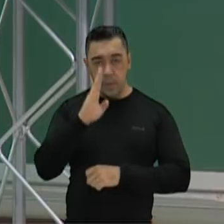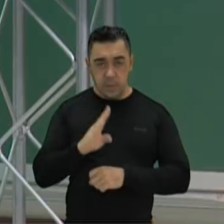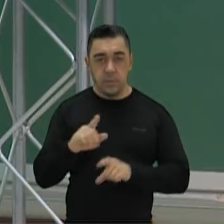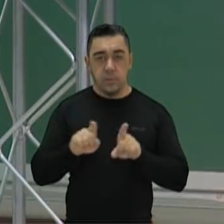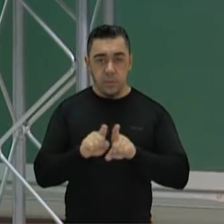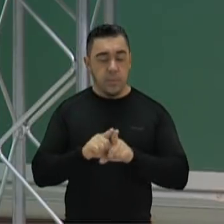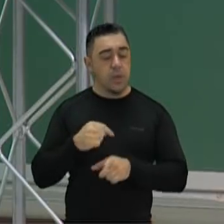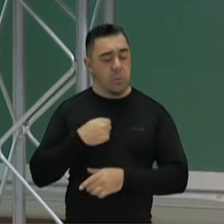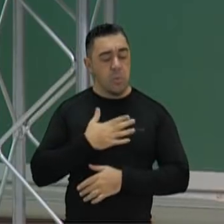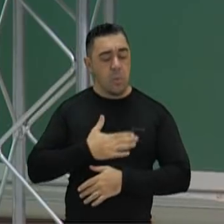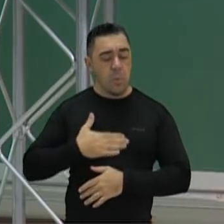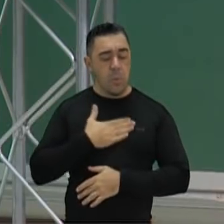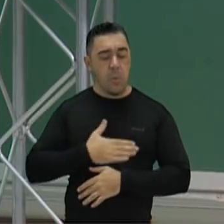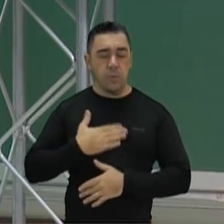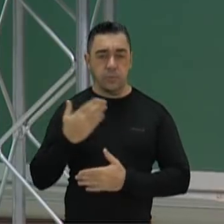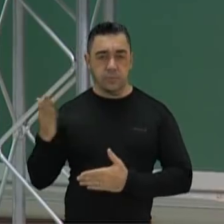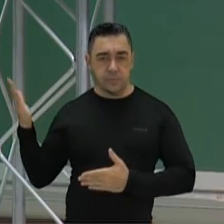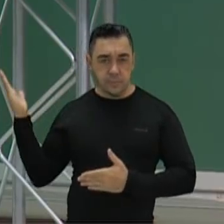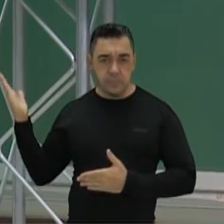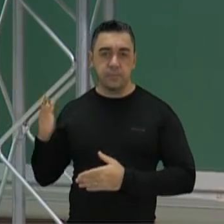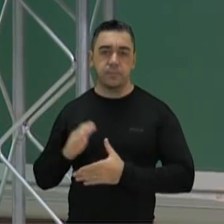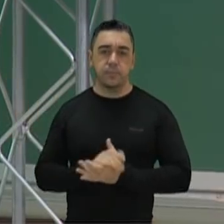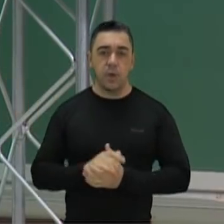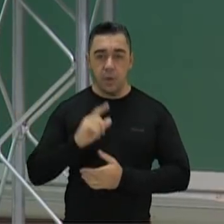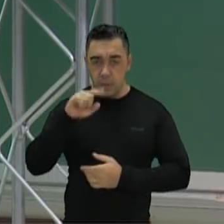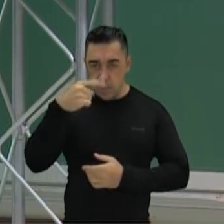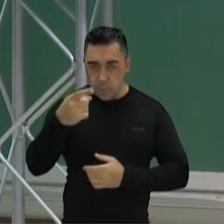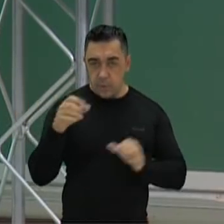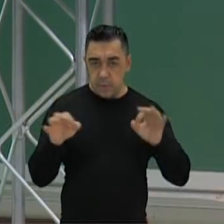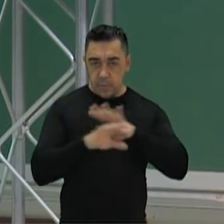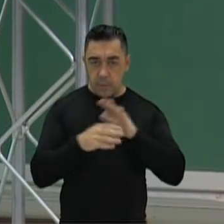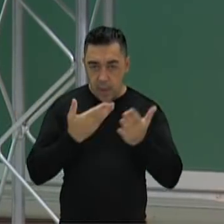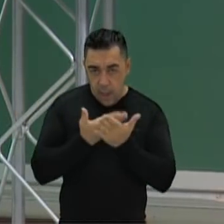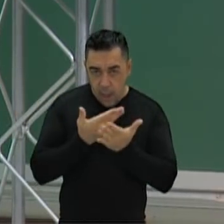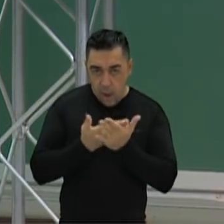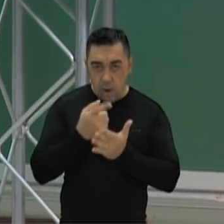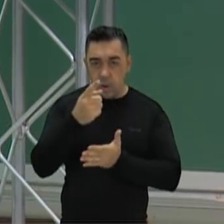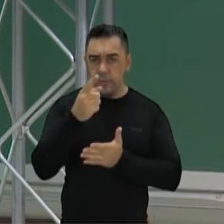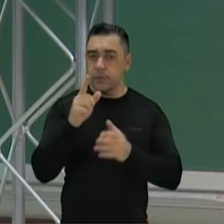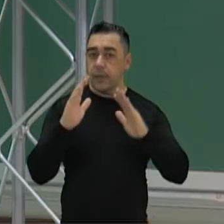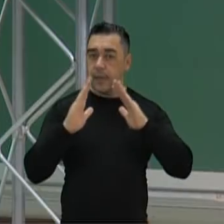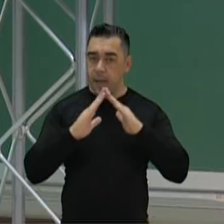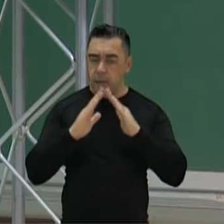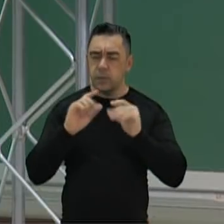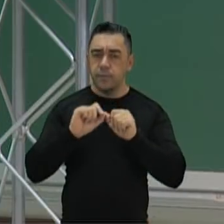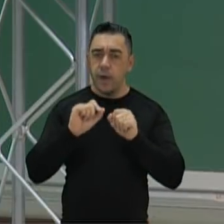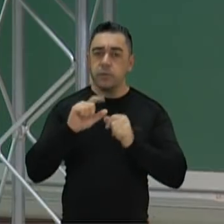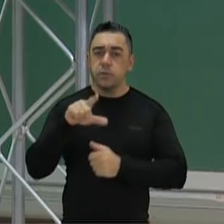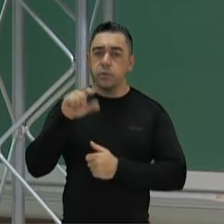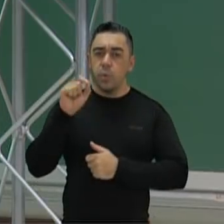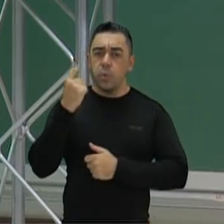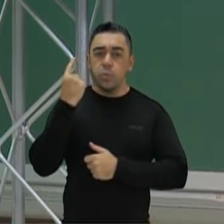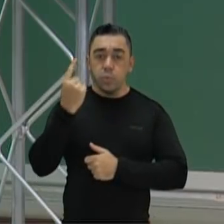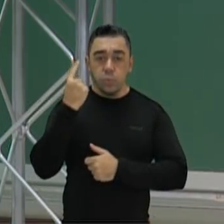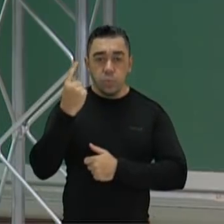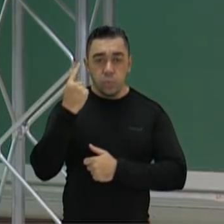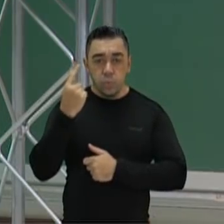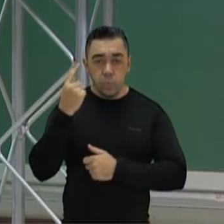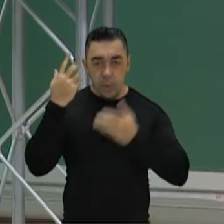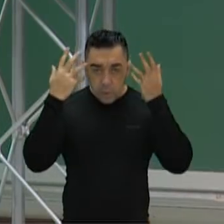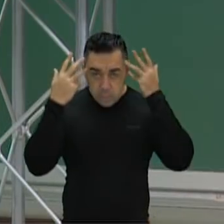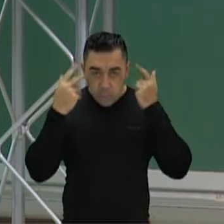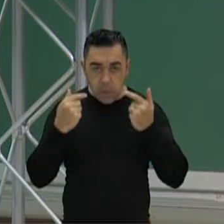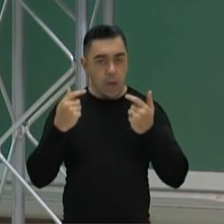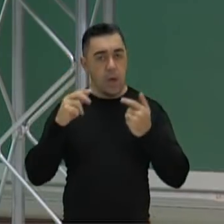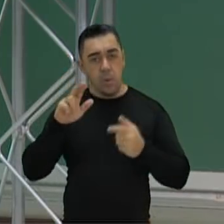animal predileto. Então eu quero que vocês, depois que terminar essa aula, caprichem, escolhem um ser vivo bem bacana, o